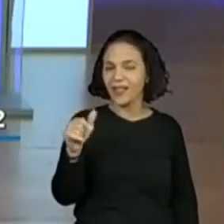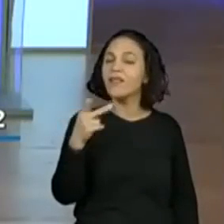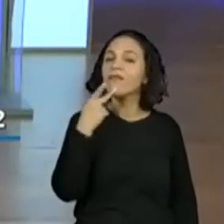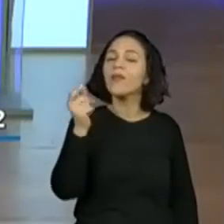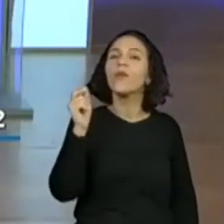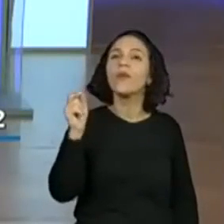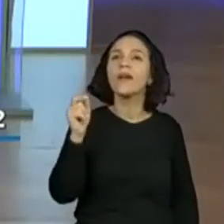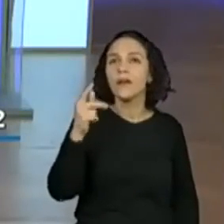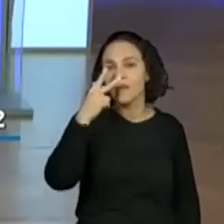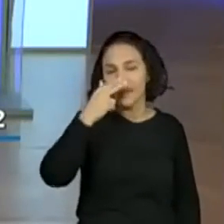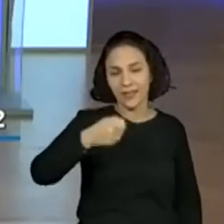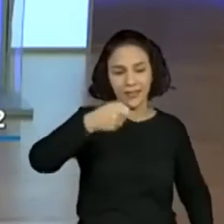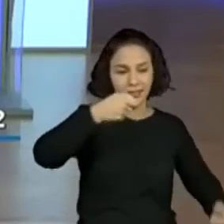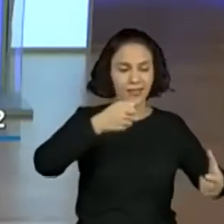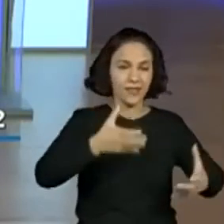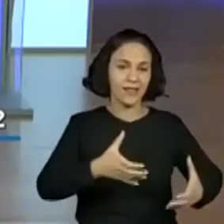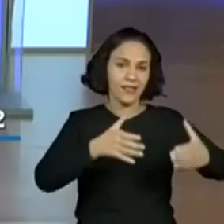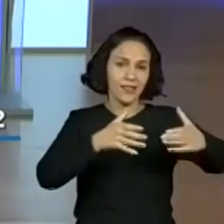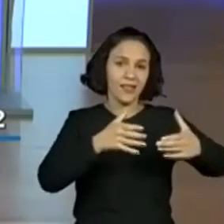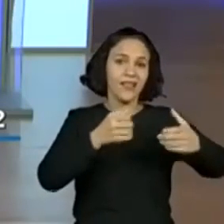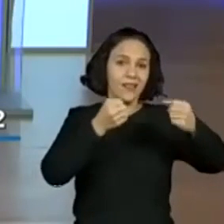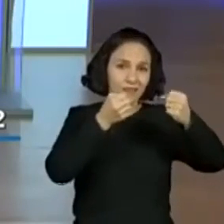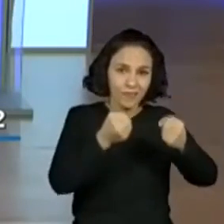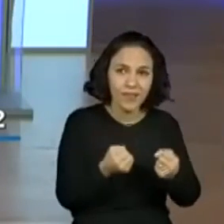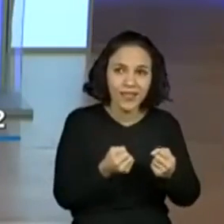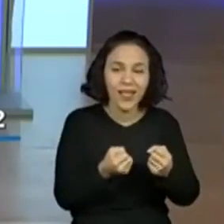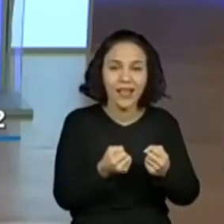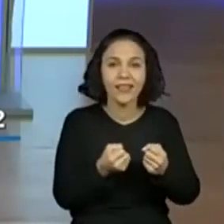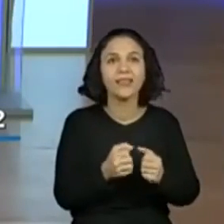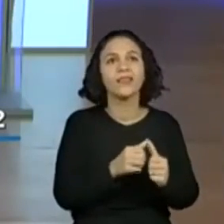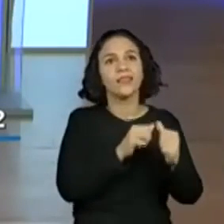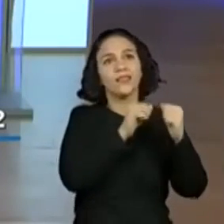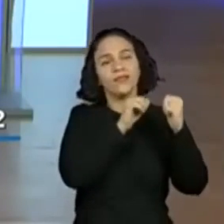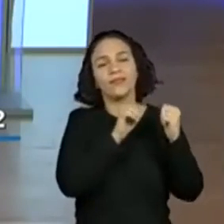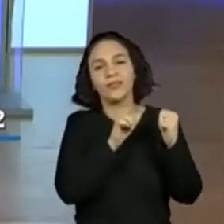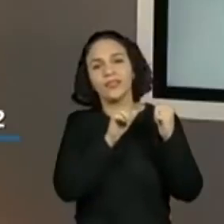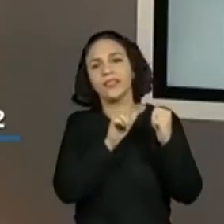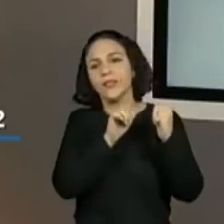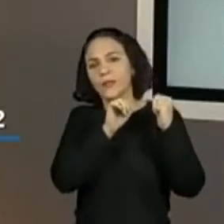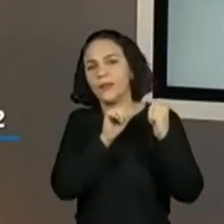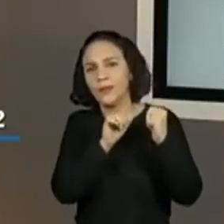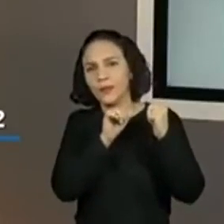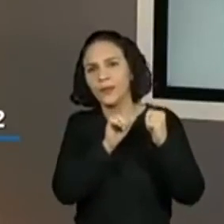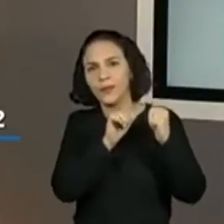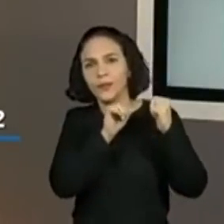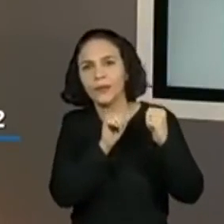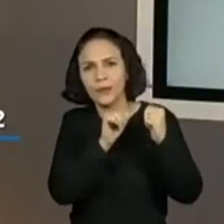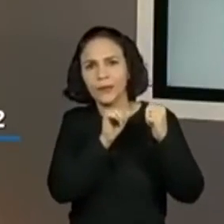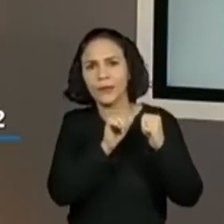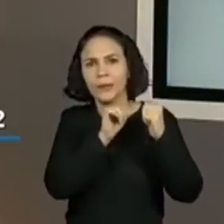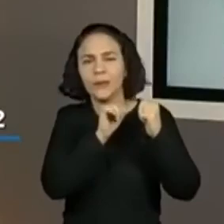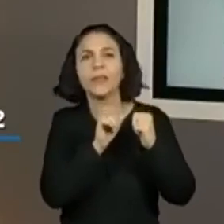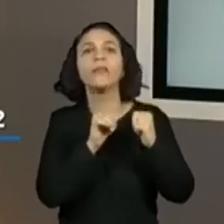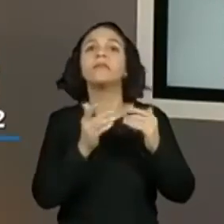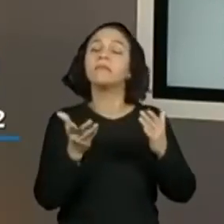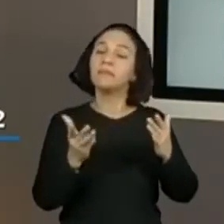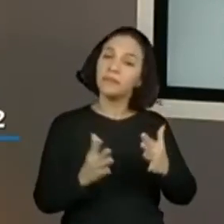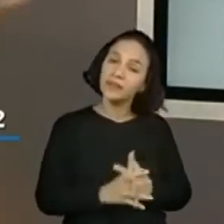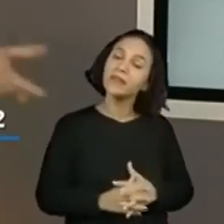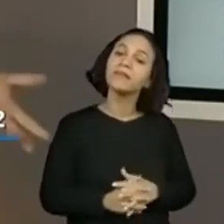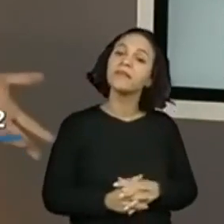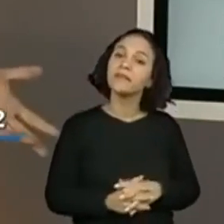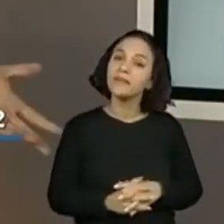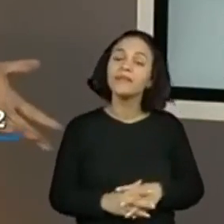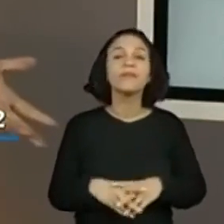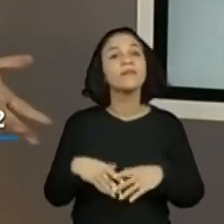vai ficar um pouco pesado. Então, eu noturno vai ter um pouco de dificuldade para fugir. Vai ter que jogar lá. Vai ter que ter uma força ali. Então, professora Kelly